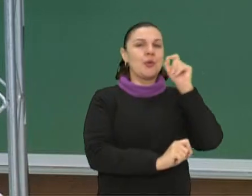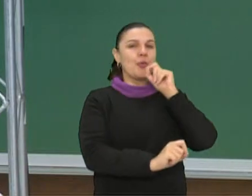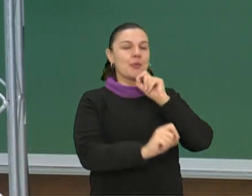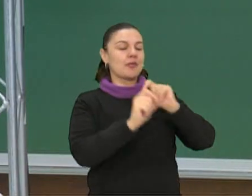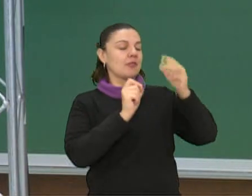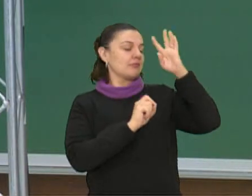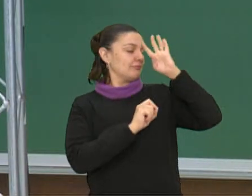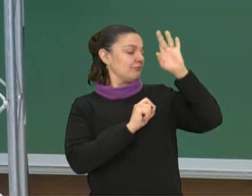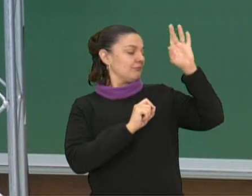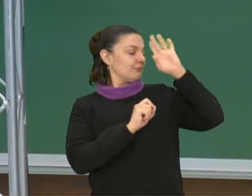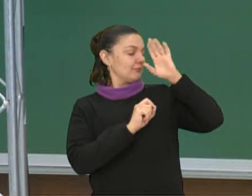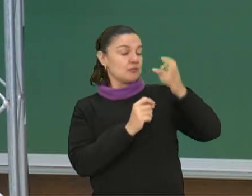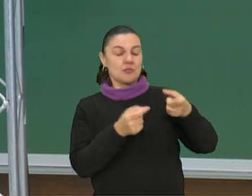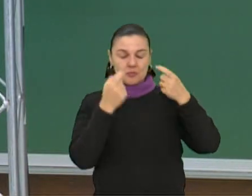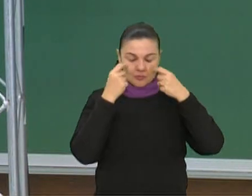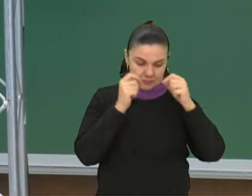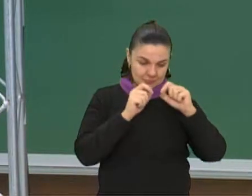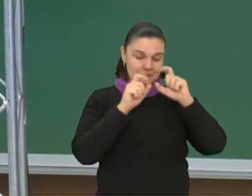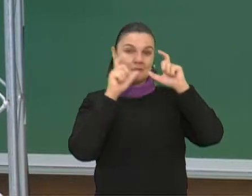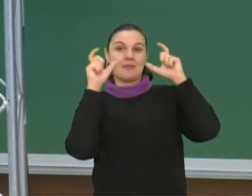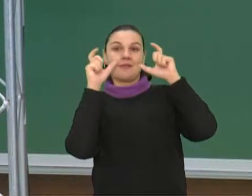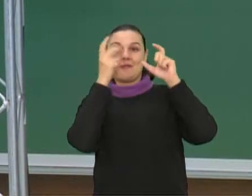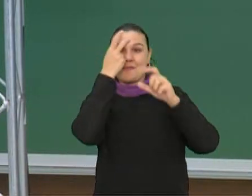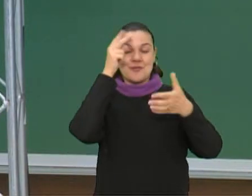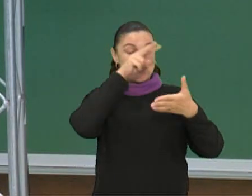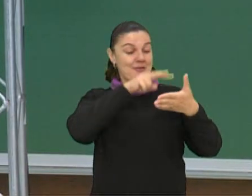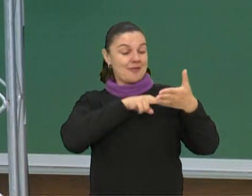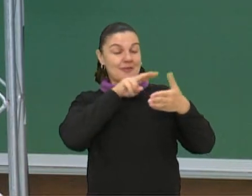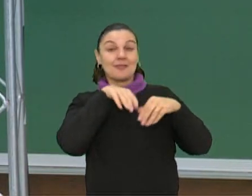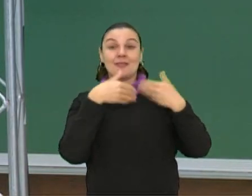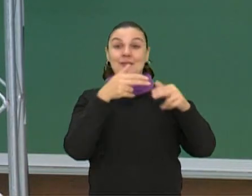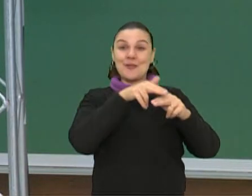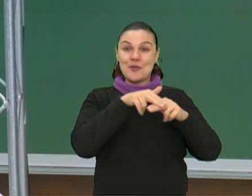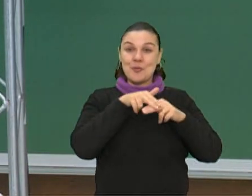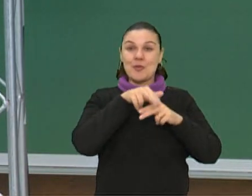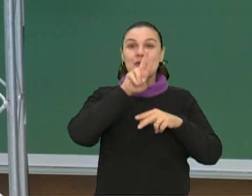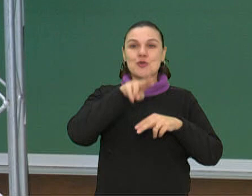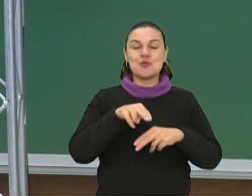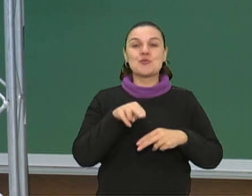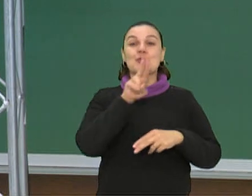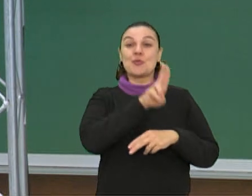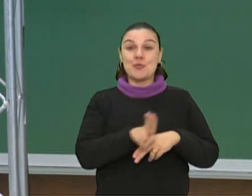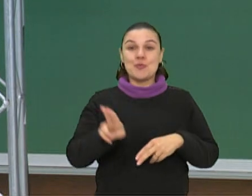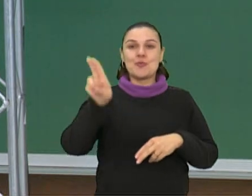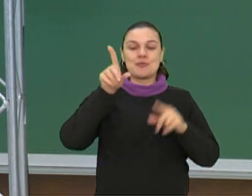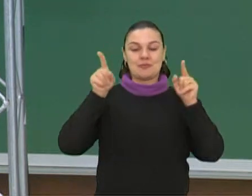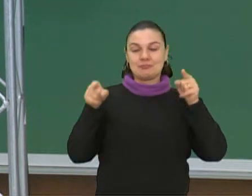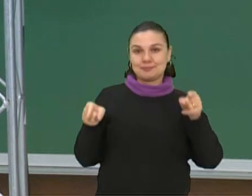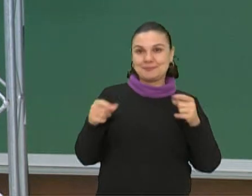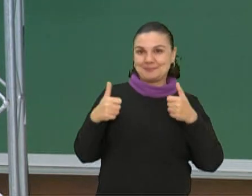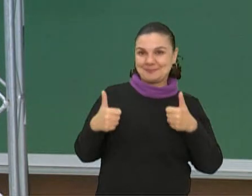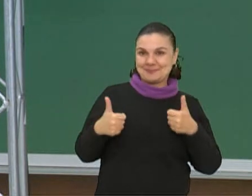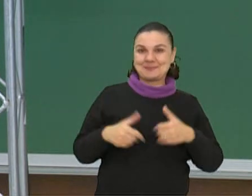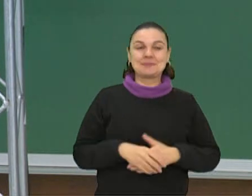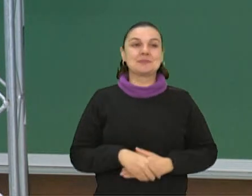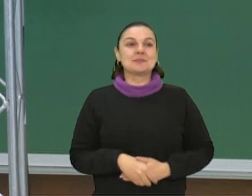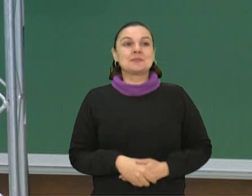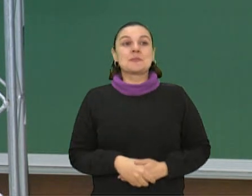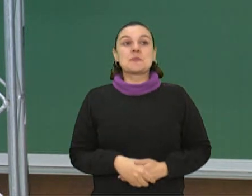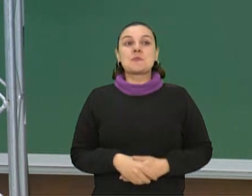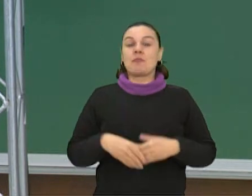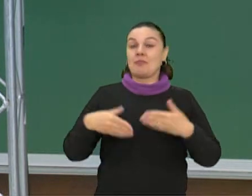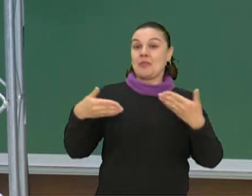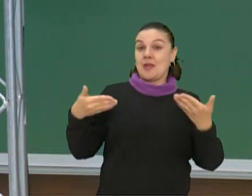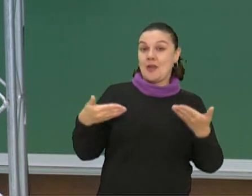trazer criatividade, para chamar a atenção do leitor. Por isso, nós usamos as figuras de linguagem. Trouxe